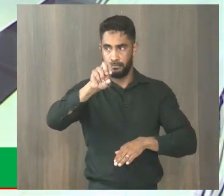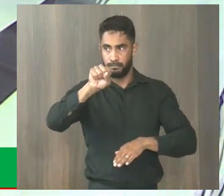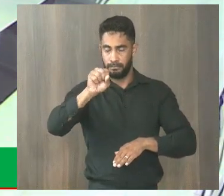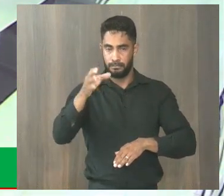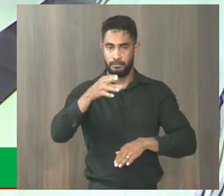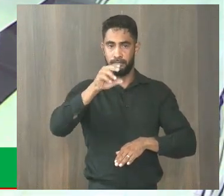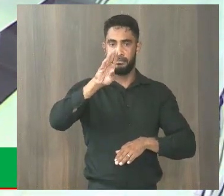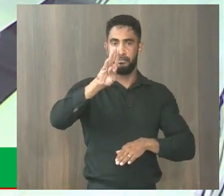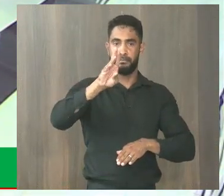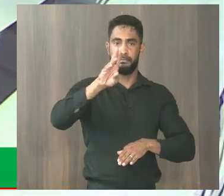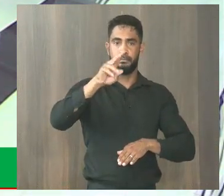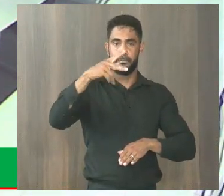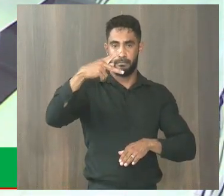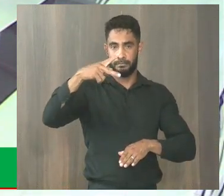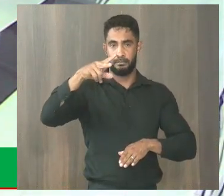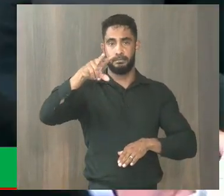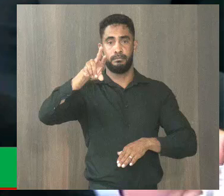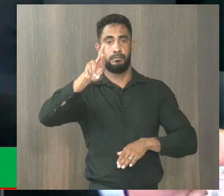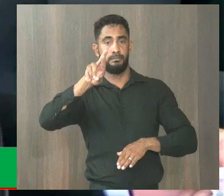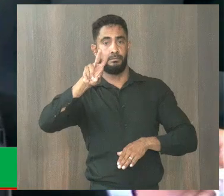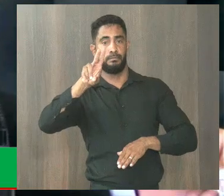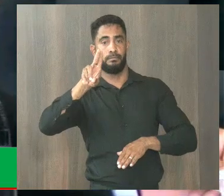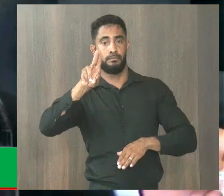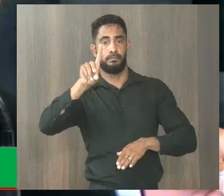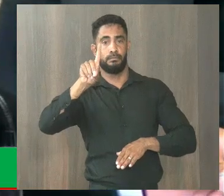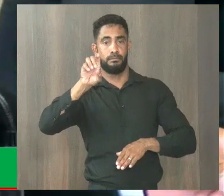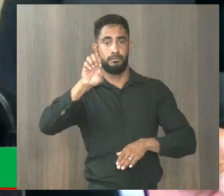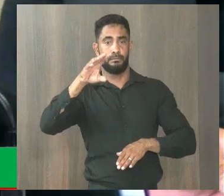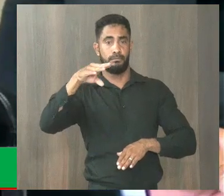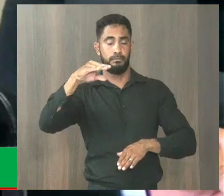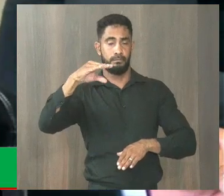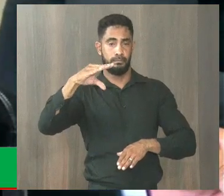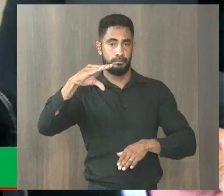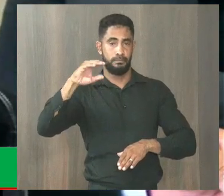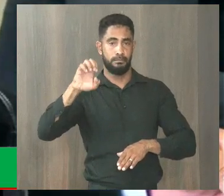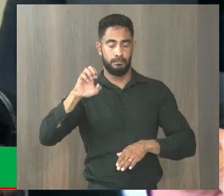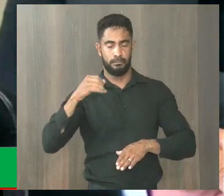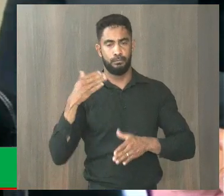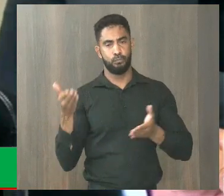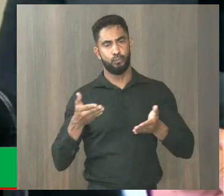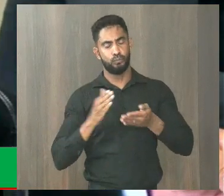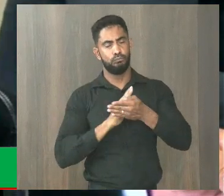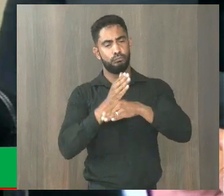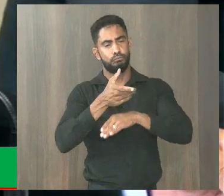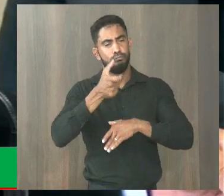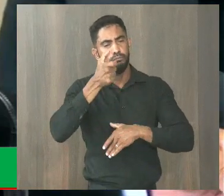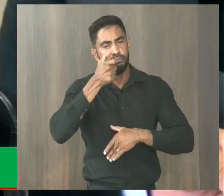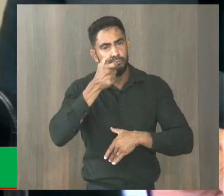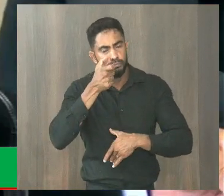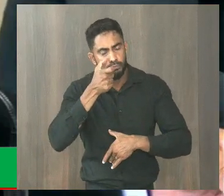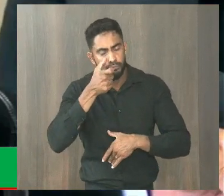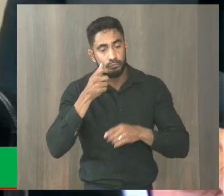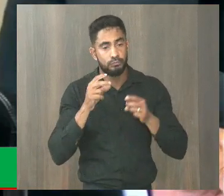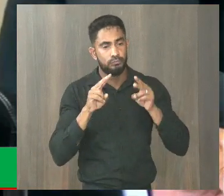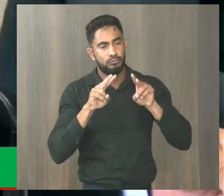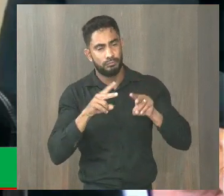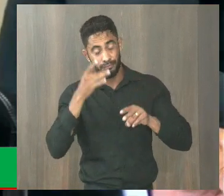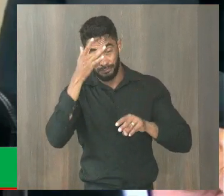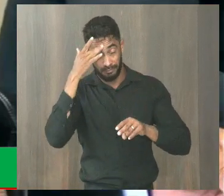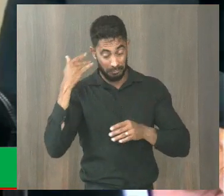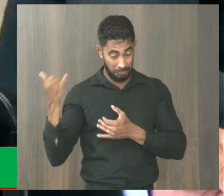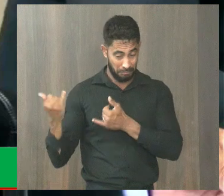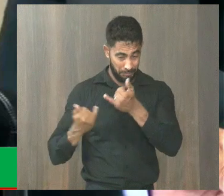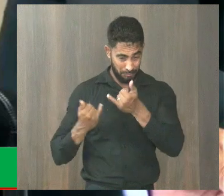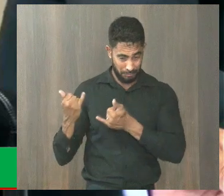da Silva, todos os bairros Isaías Pereira, as duas. Hoje eu fui lá, em Loki, lá, presidente, os moradores me